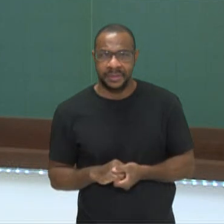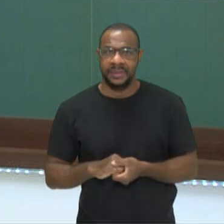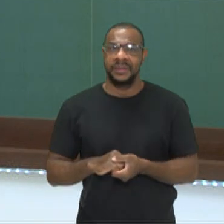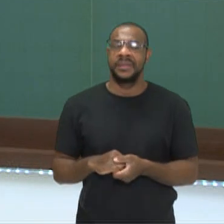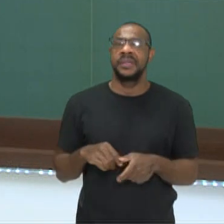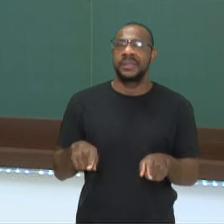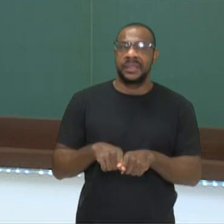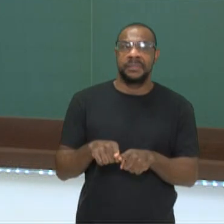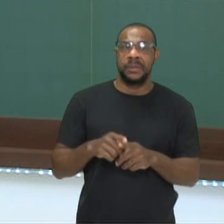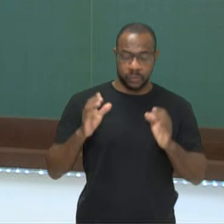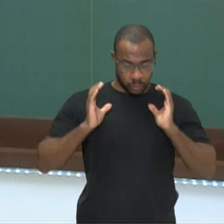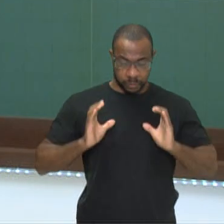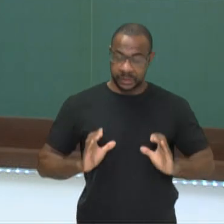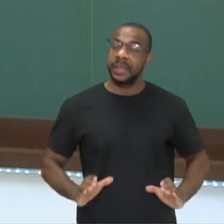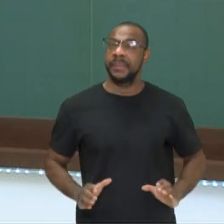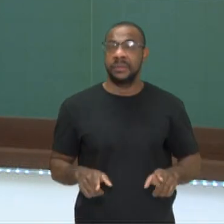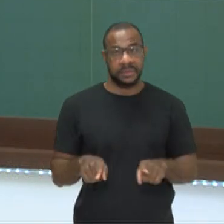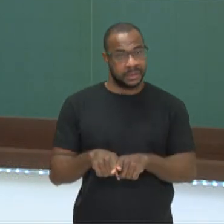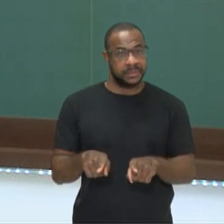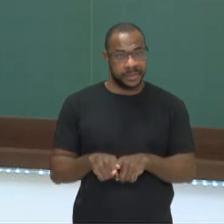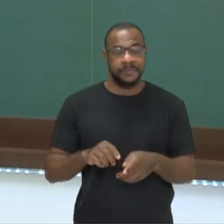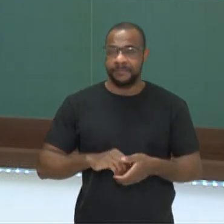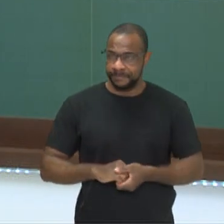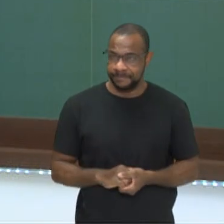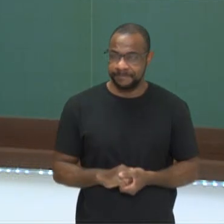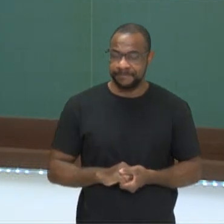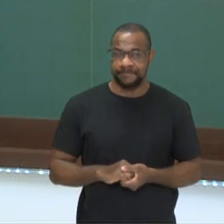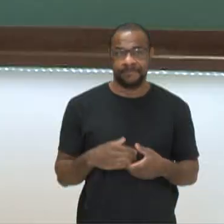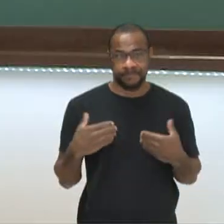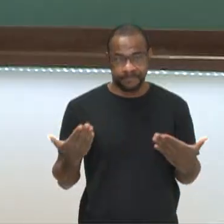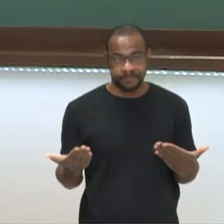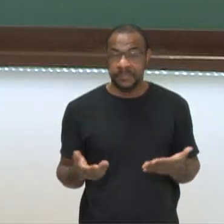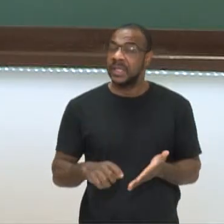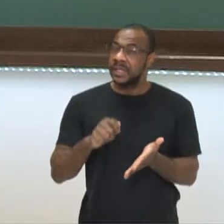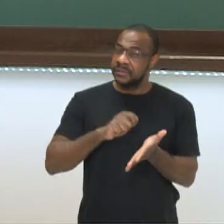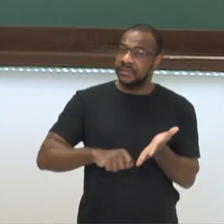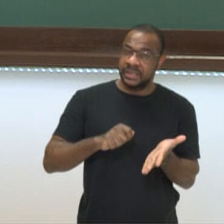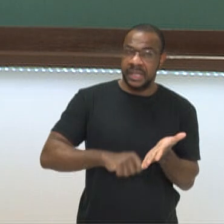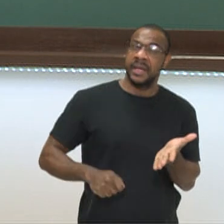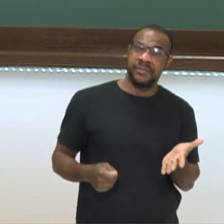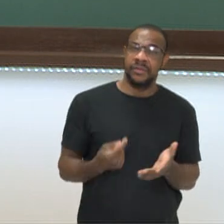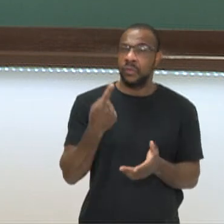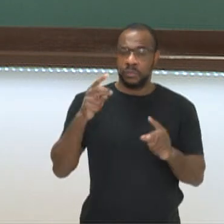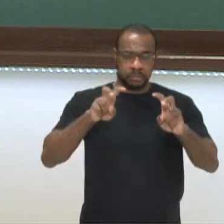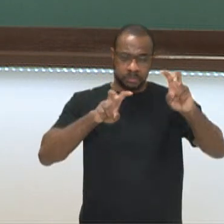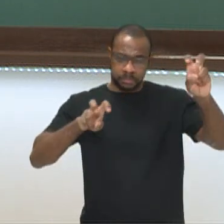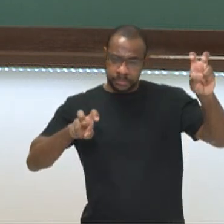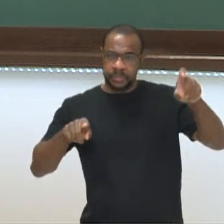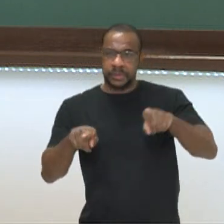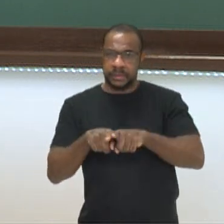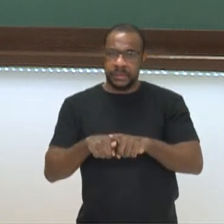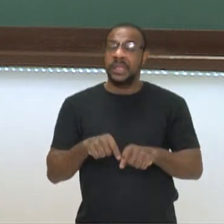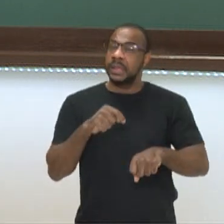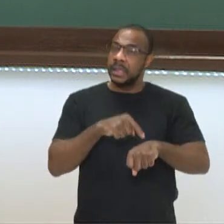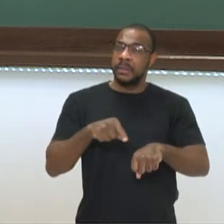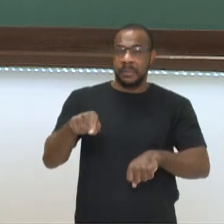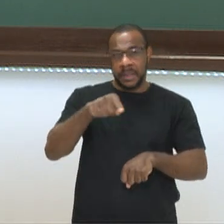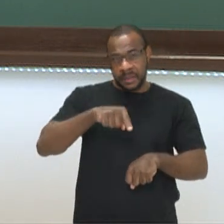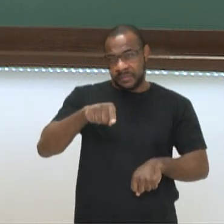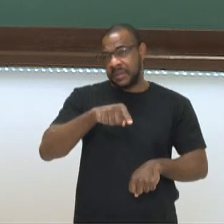que ele está promovendo a paz, por meio das suas ações, das suas atitudes. Escreva pelo menos um parágrafo. Vamos dar um tempo para